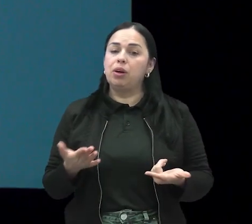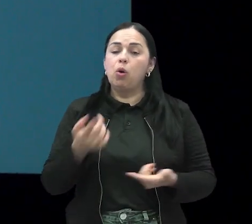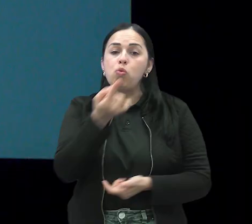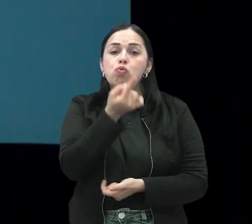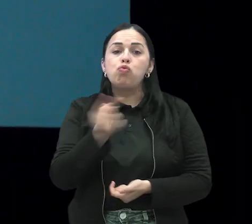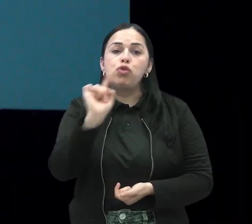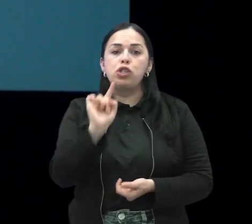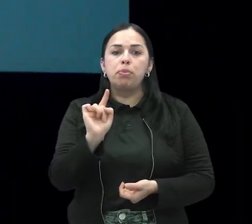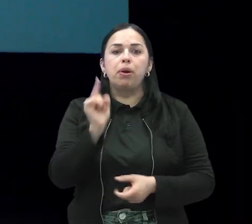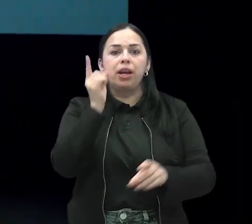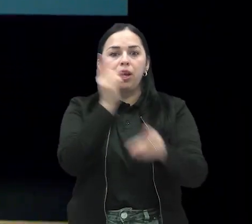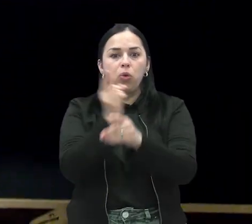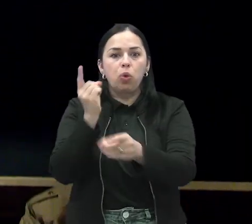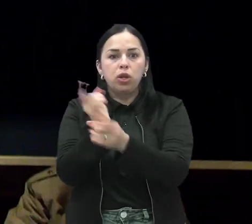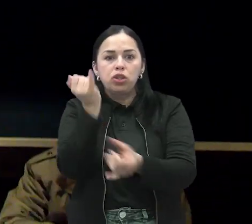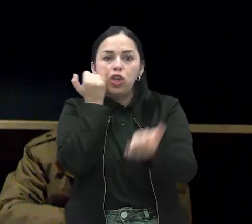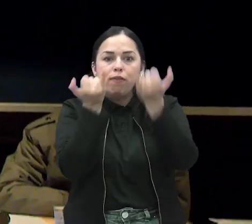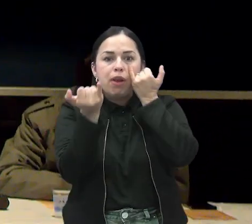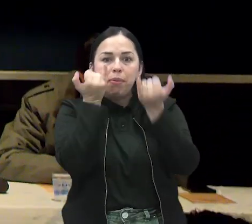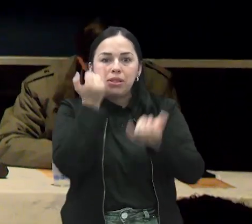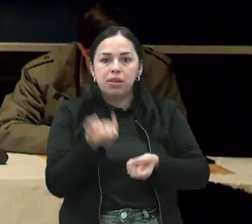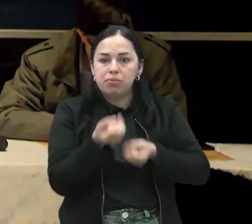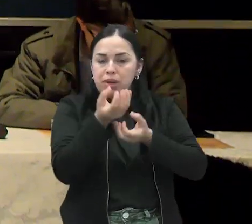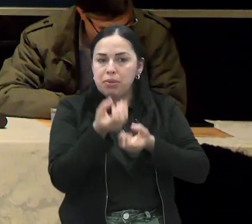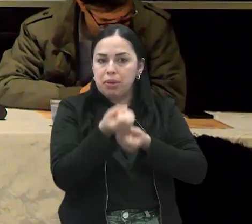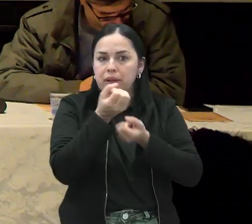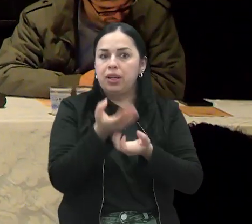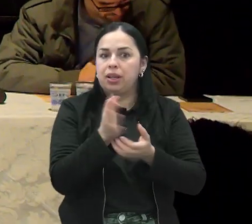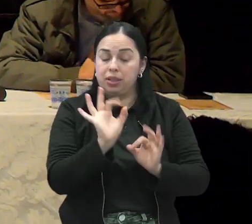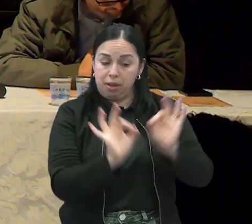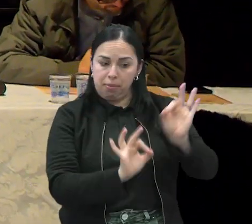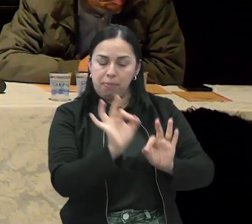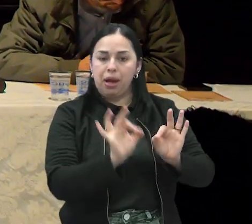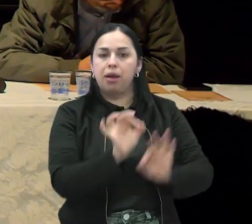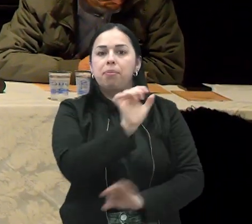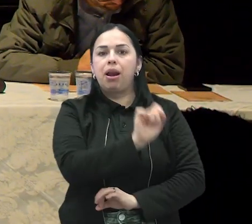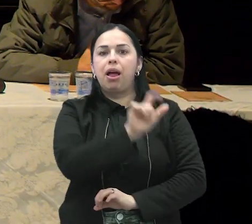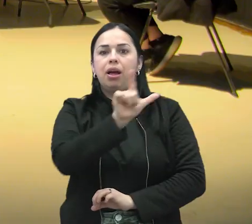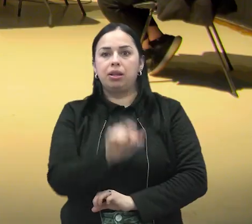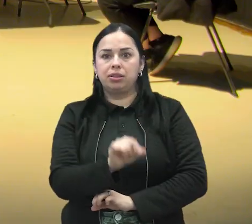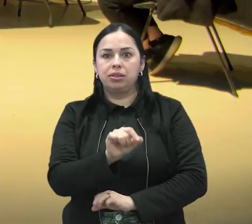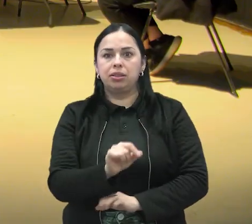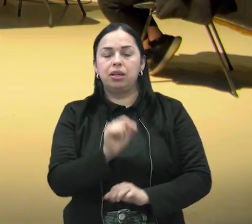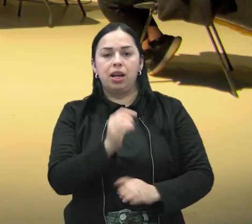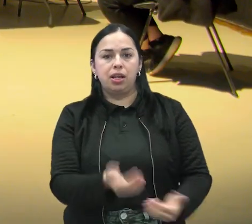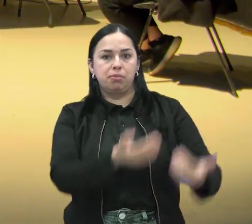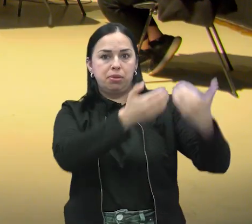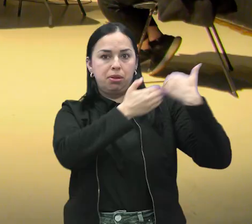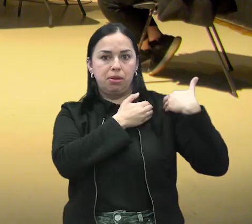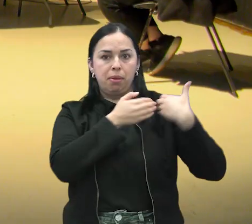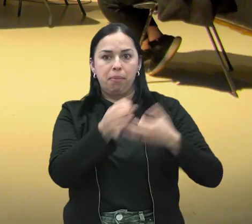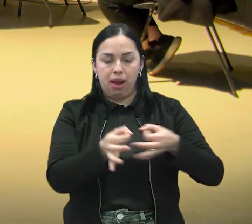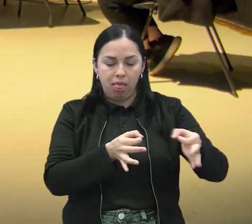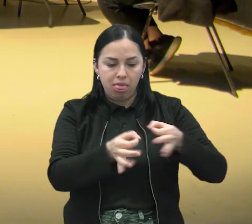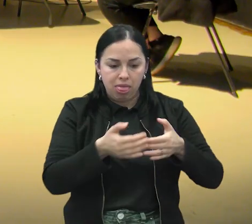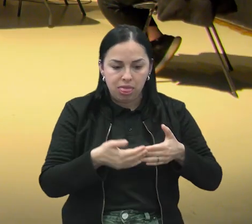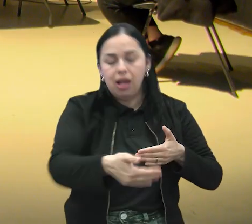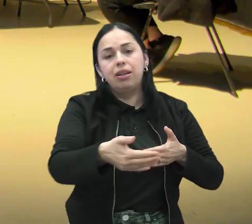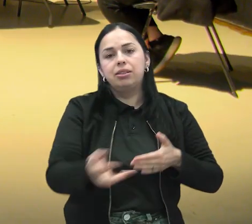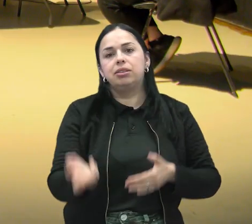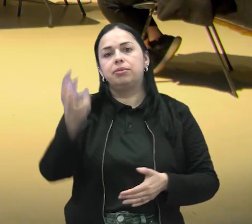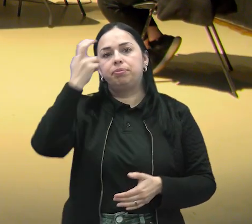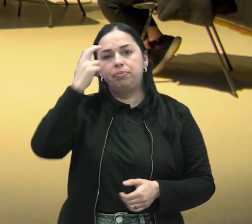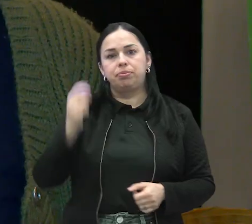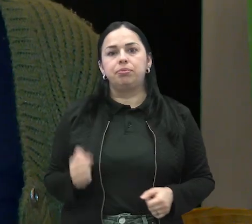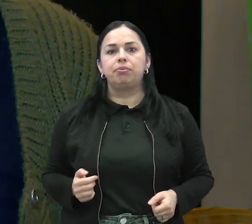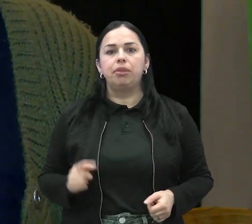Assim foi o último encontro informativo realizado pela Fundação Cultural Cassiano Ricardo para debater o novo Plano Municipal